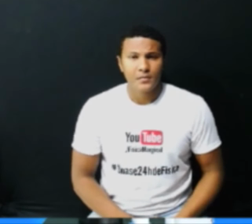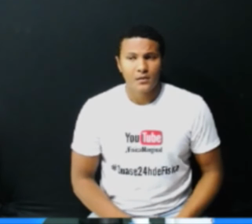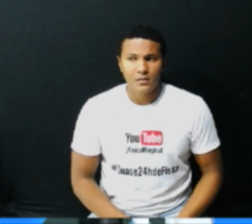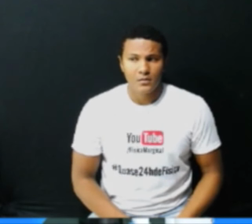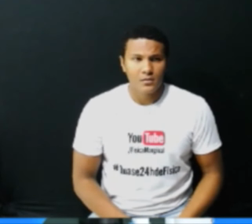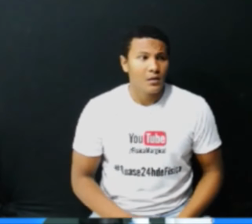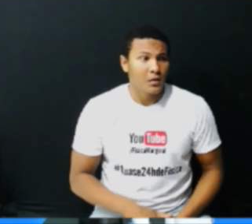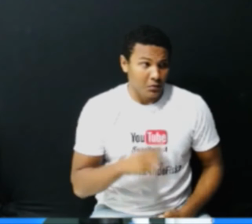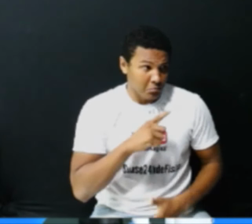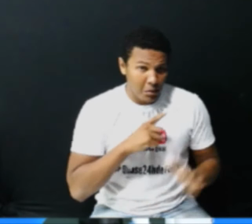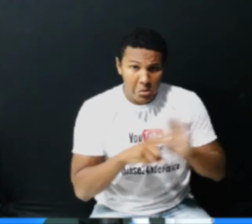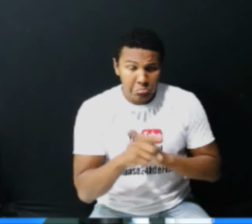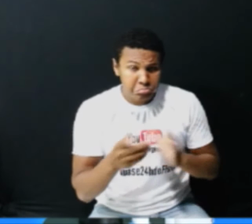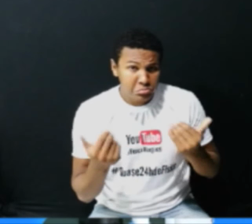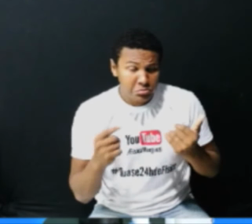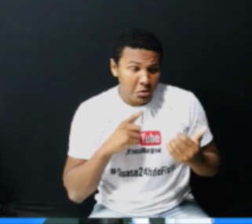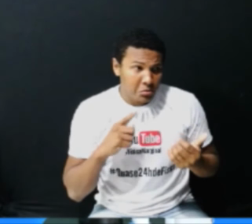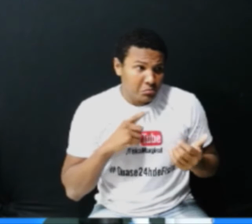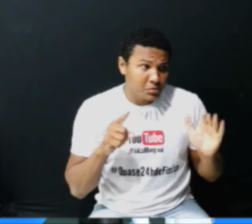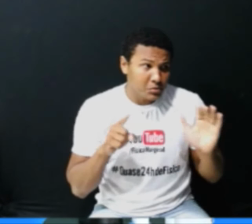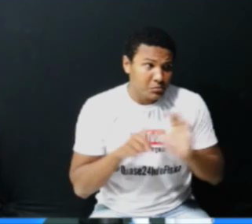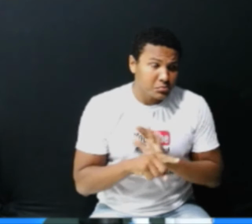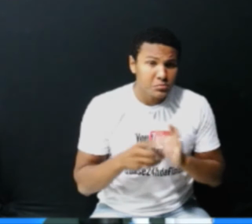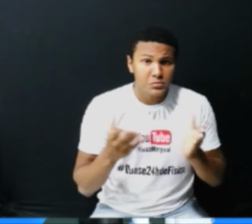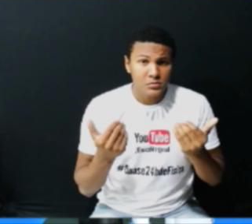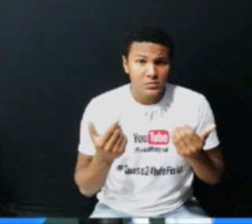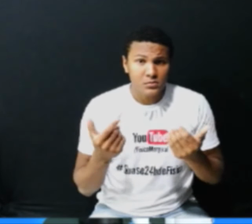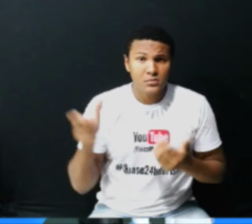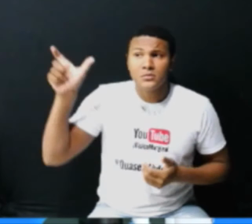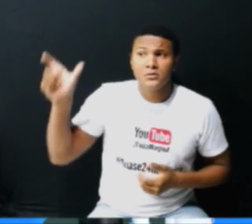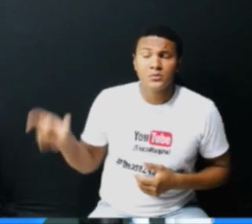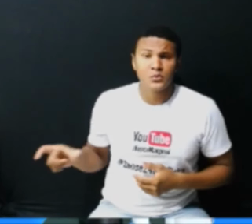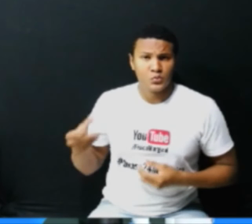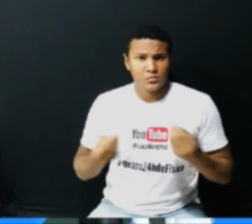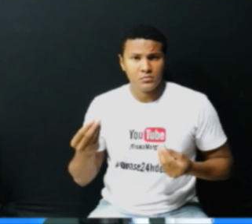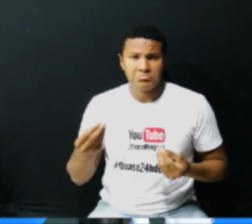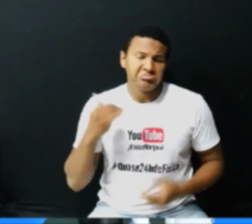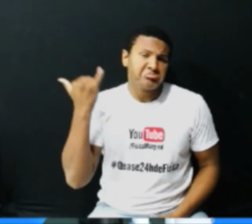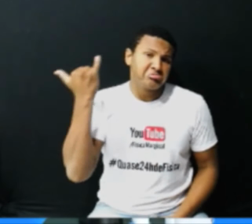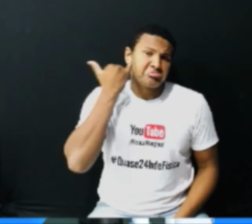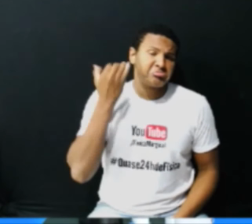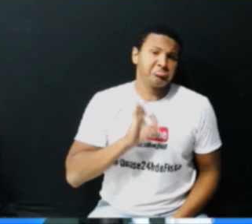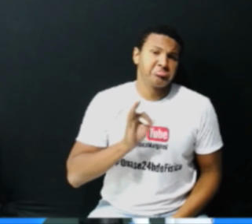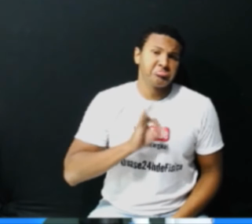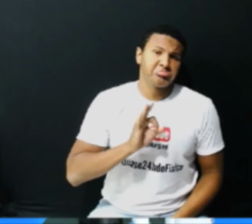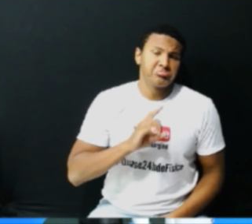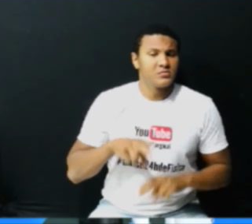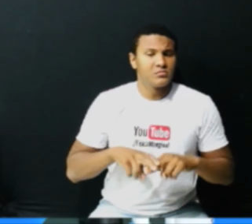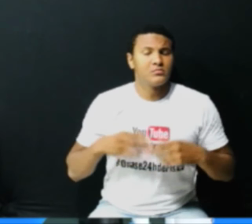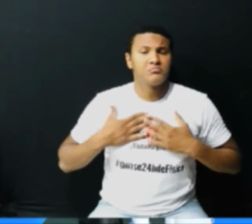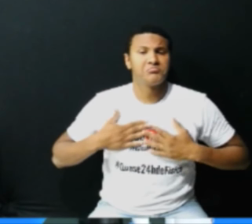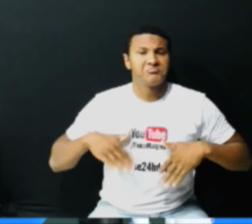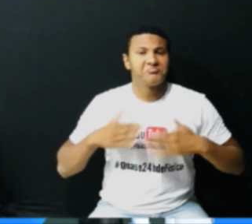aí? Não sei como é que tá o controle das perguntas aqui, não. Ninguém apitou no ponto aqui, eu acho que tá tudo calmo. Eu vi aqui foi o